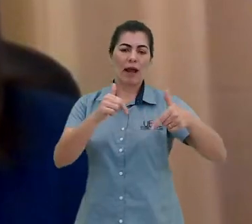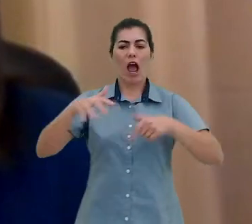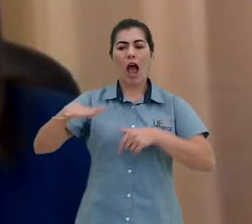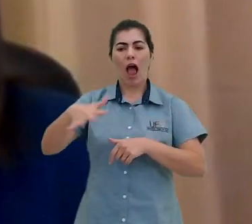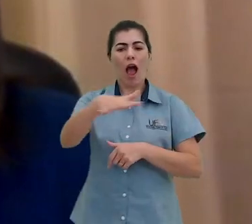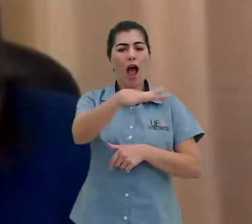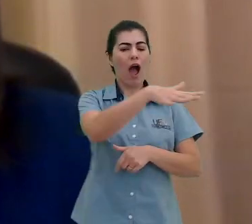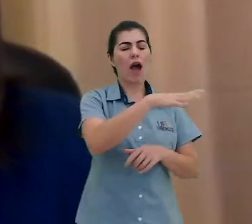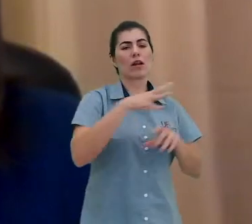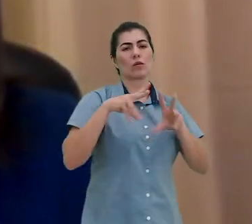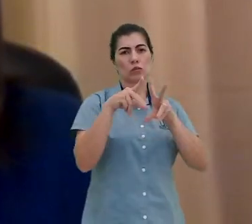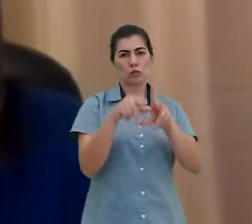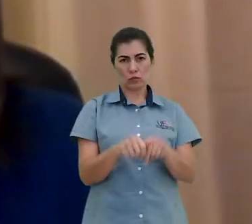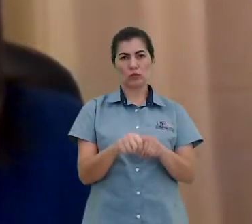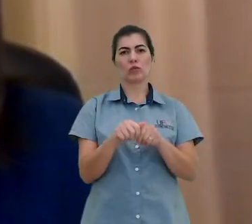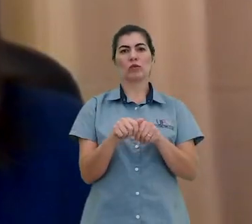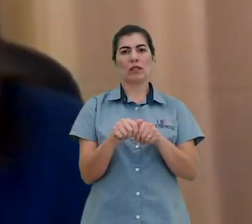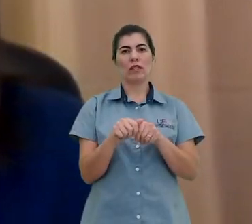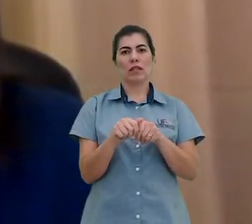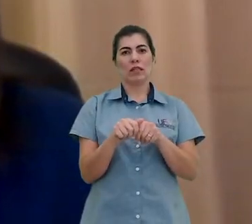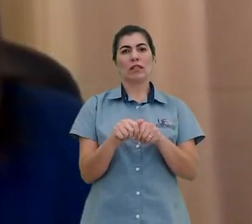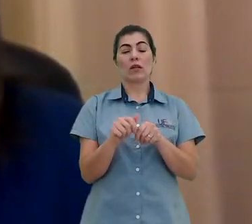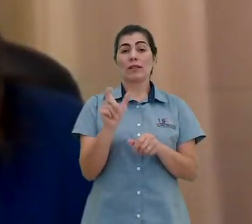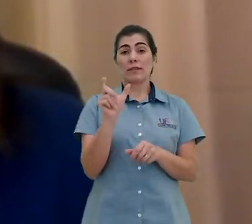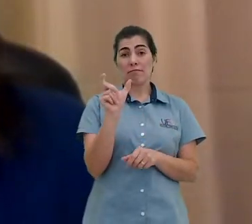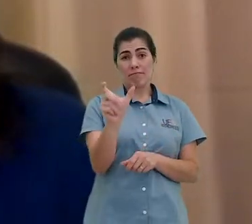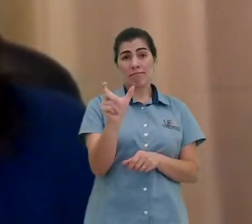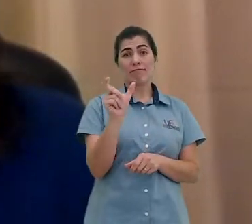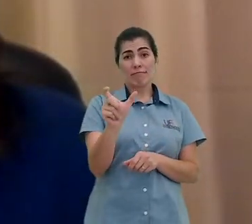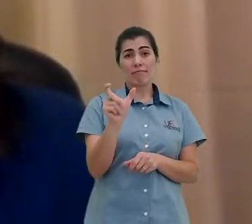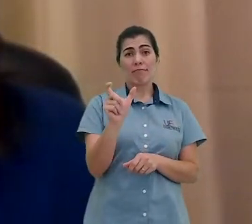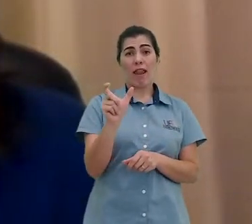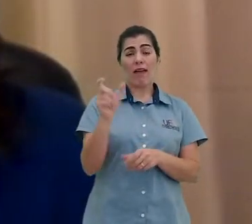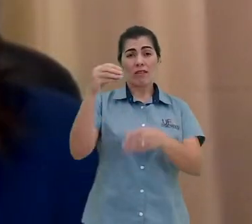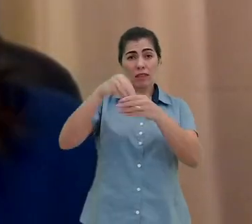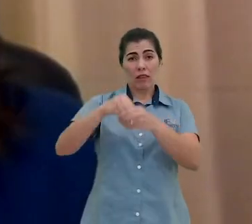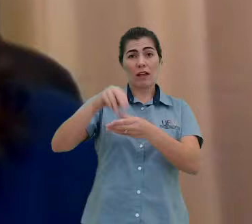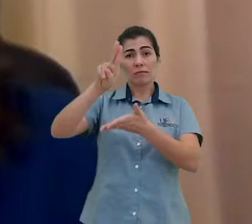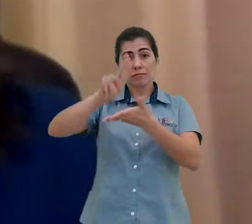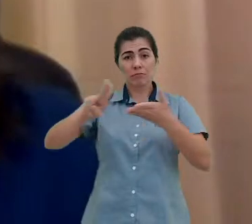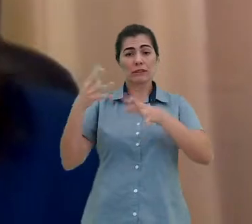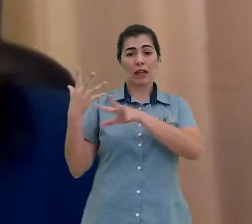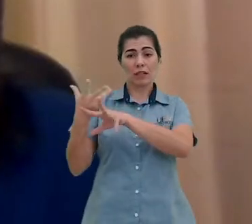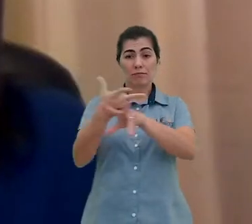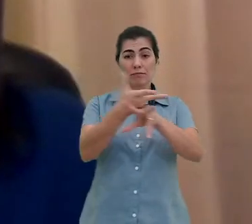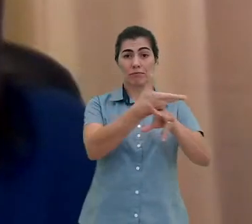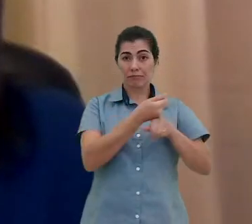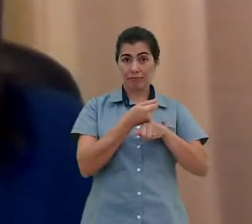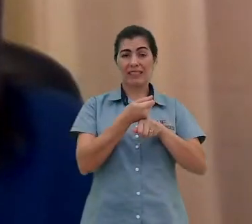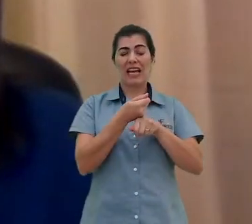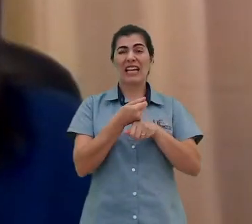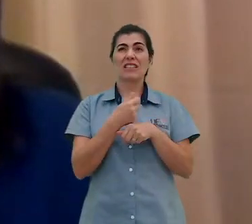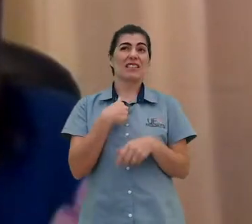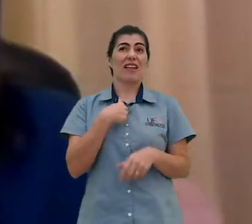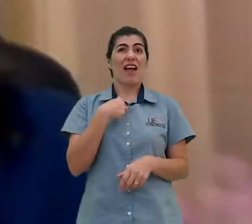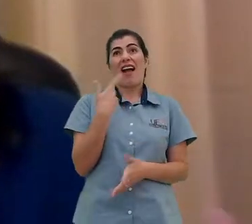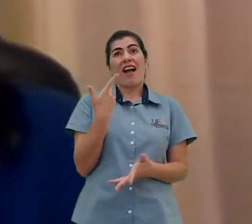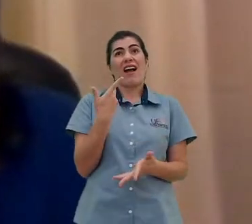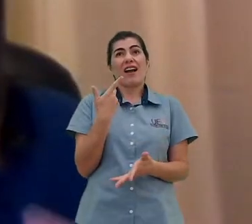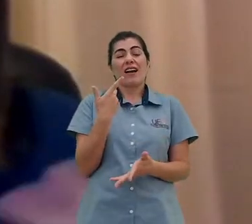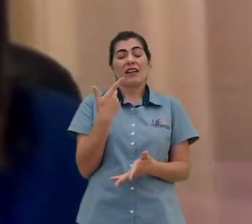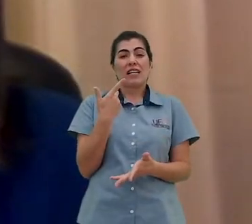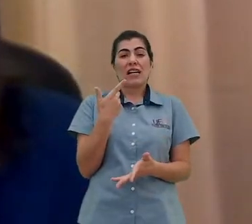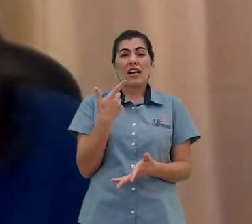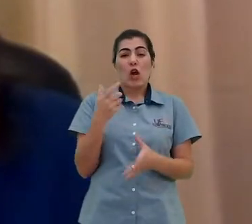áreas. Portanto, eu acho que a ubiquidade na universidade está nessa transdisciplinaridade. Às vezes não é muito fácil, né, a gente trabalhar